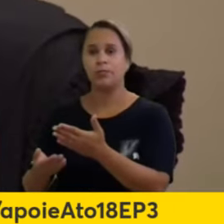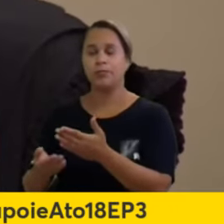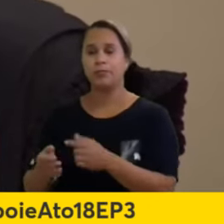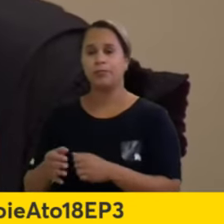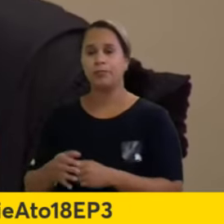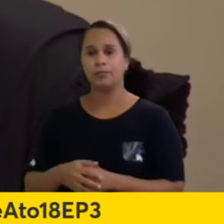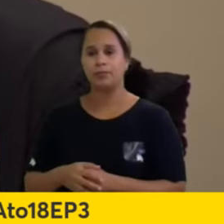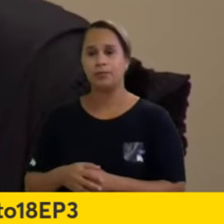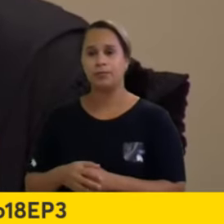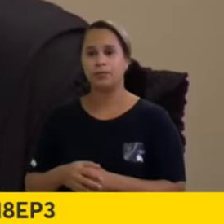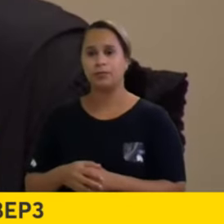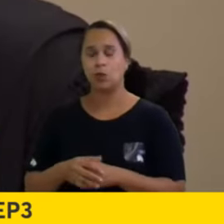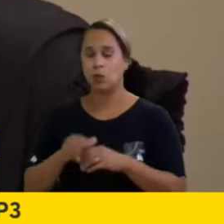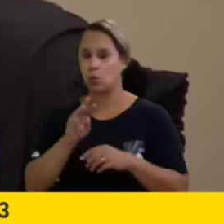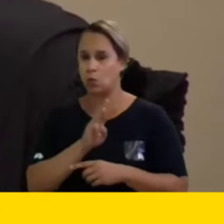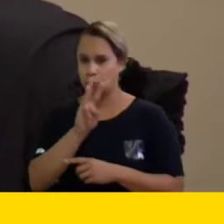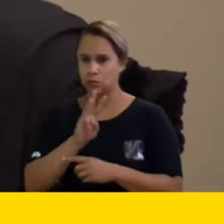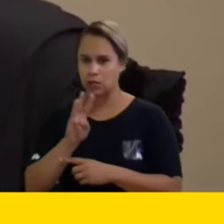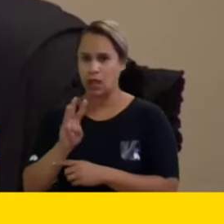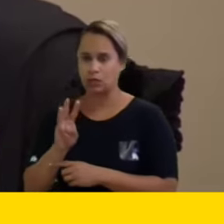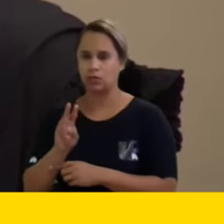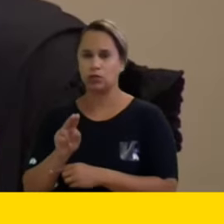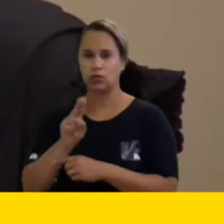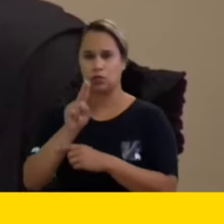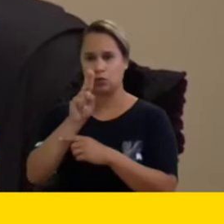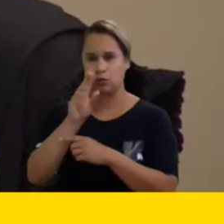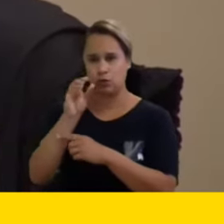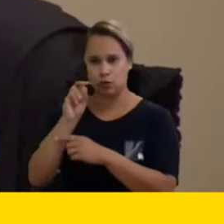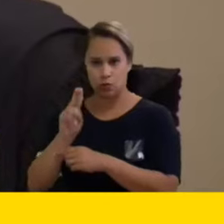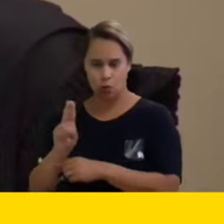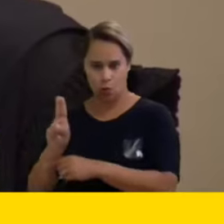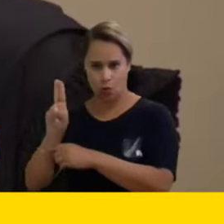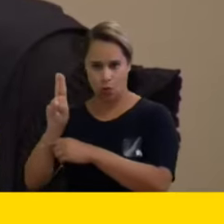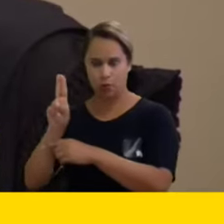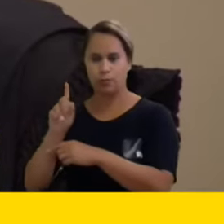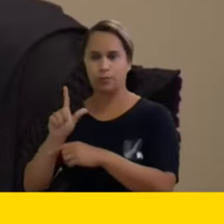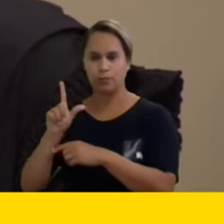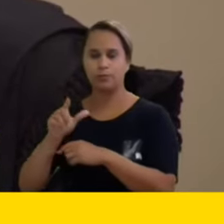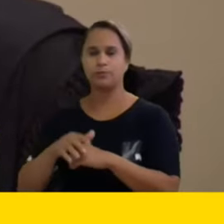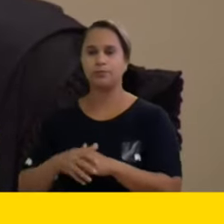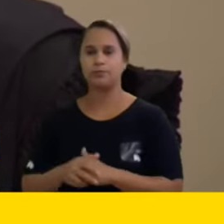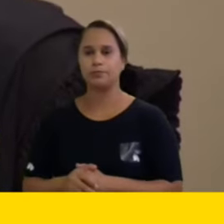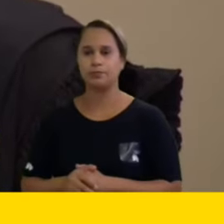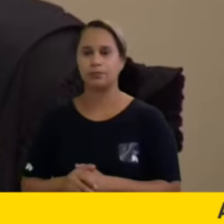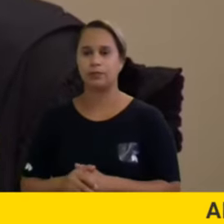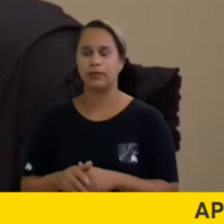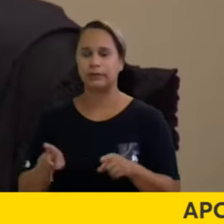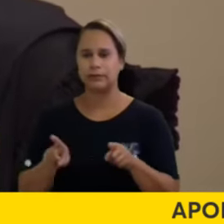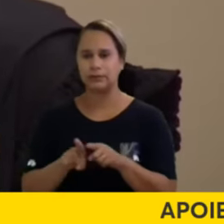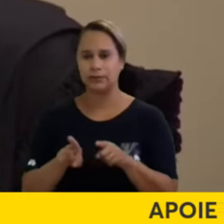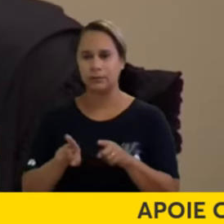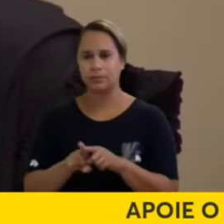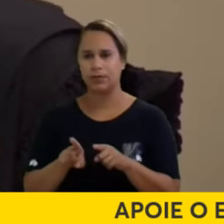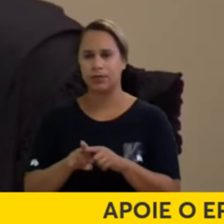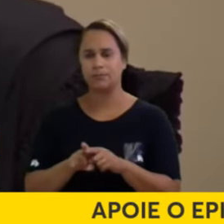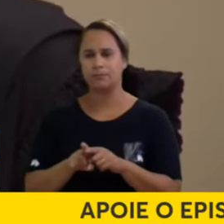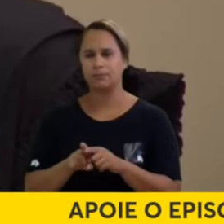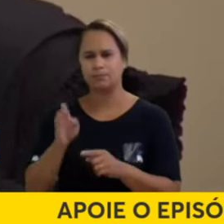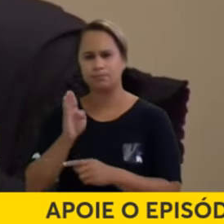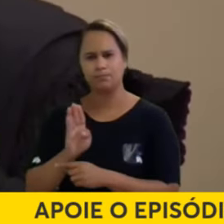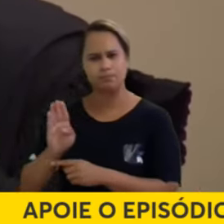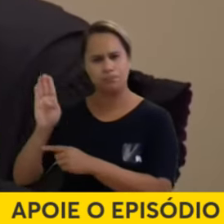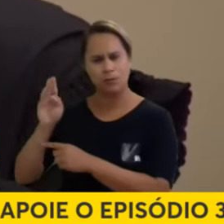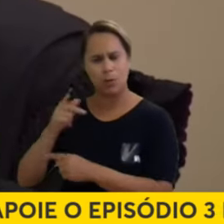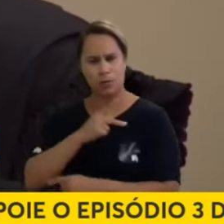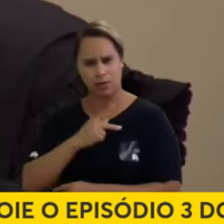o site do Wall ou mesmo atual Deputado Lu Federal Luciano bivar que também lançou sua candidatura presidencial cito matéria do